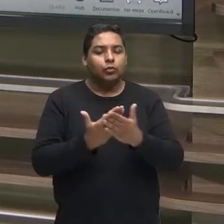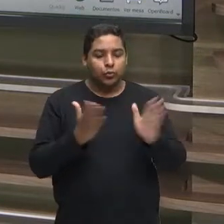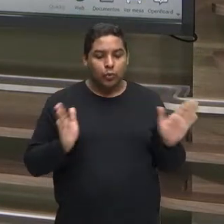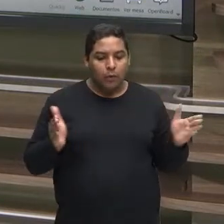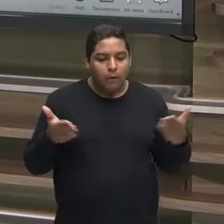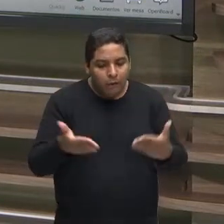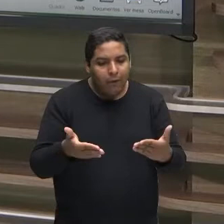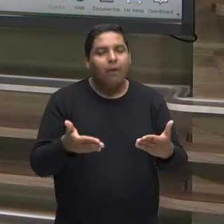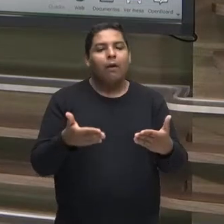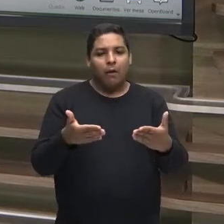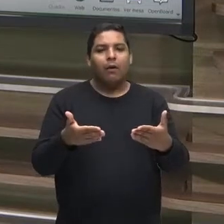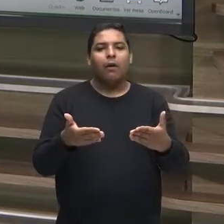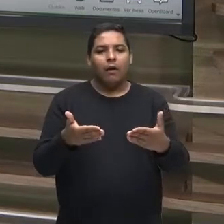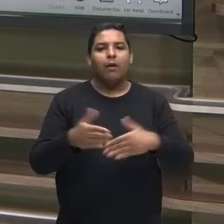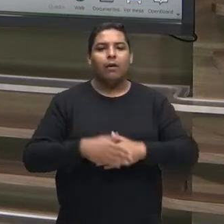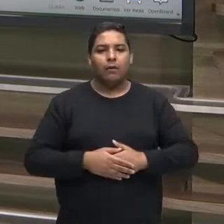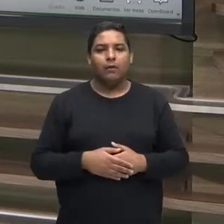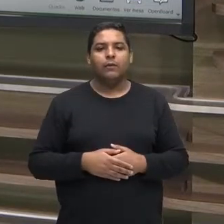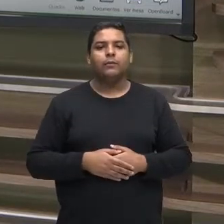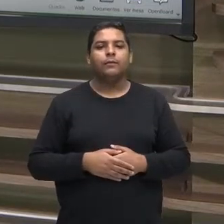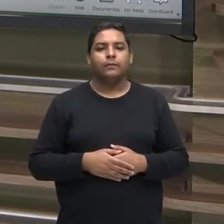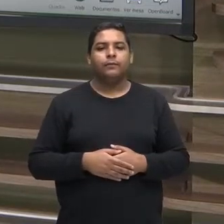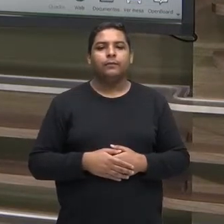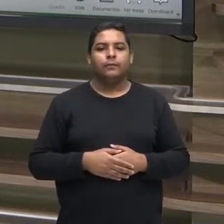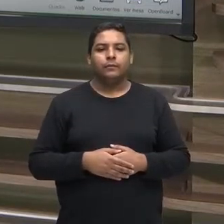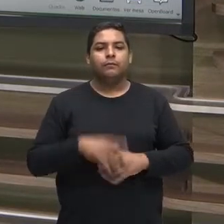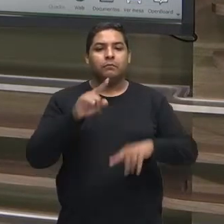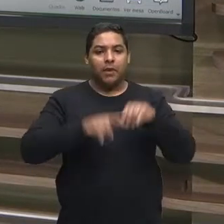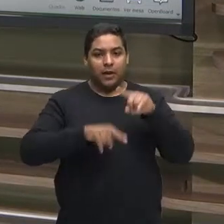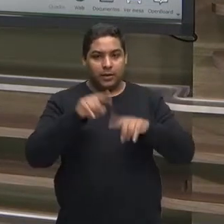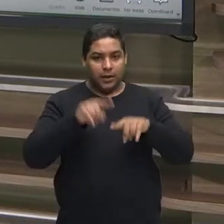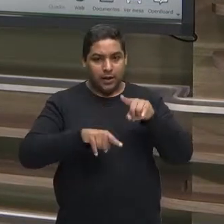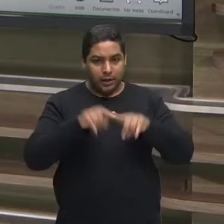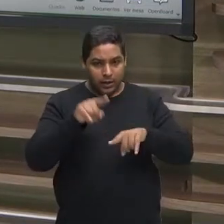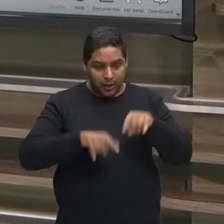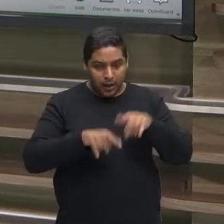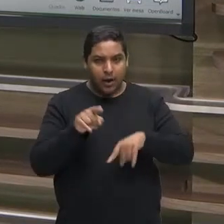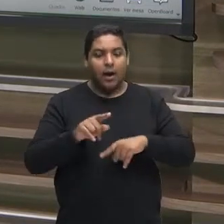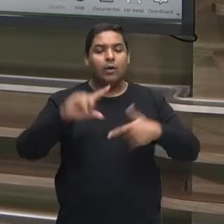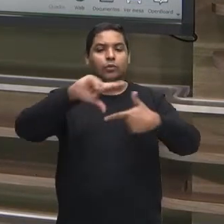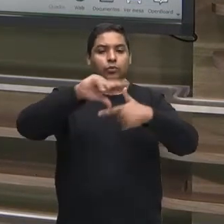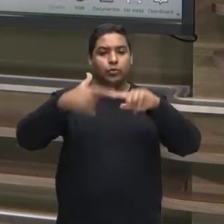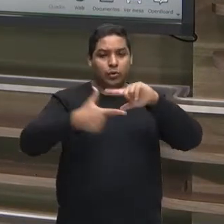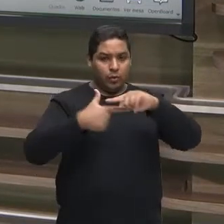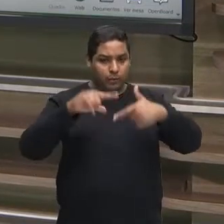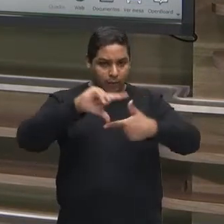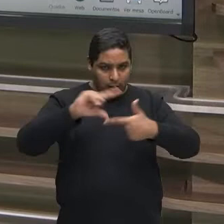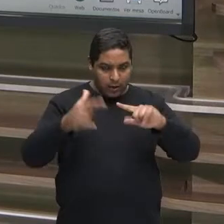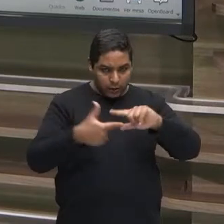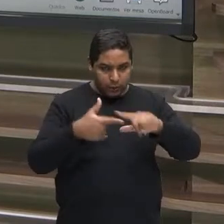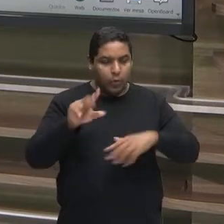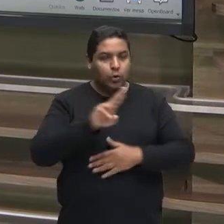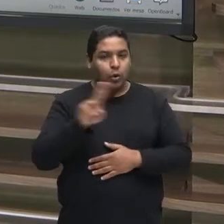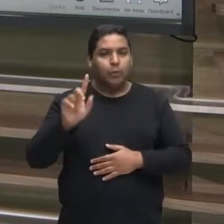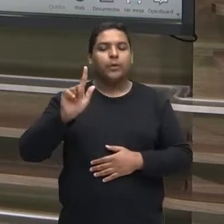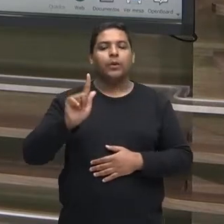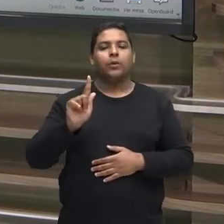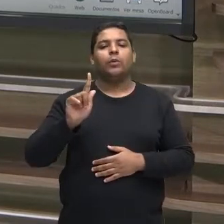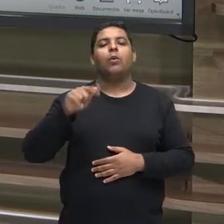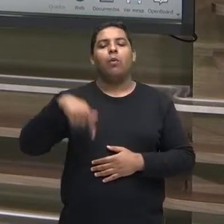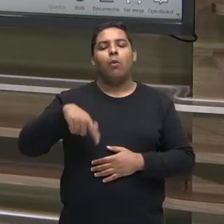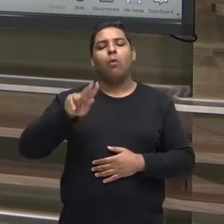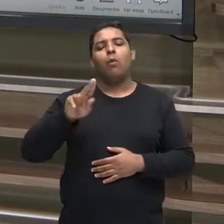focando nesse elemento geométrico chamado quadriláteros,